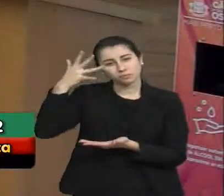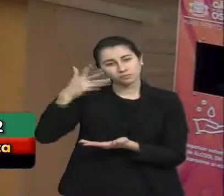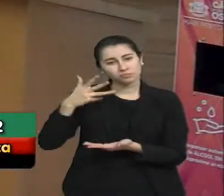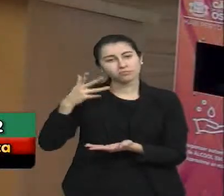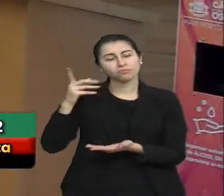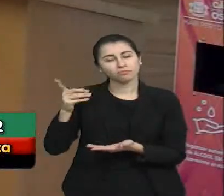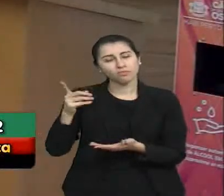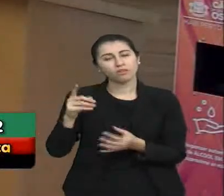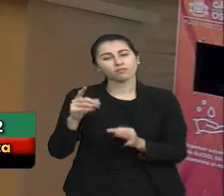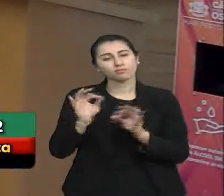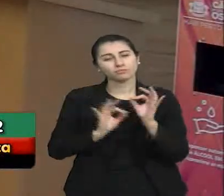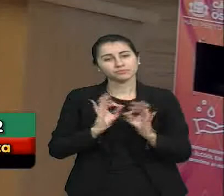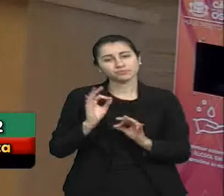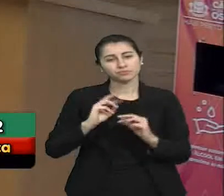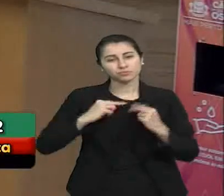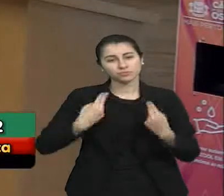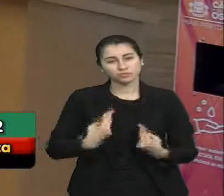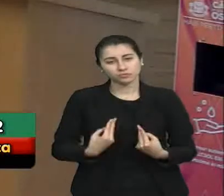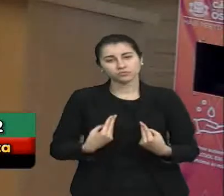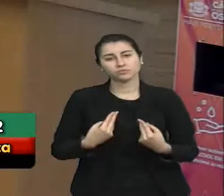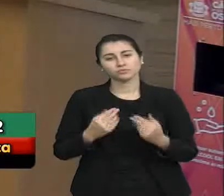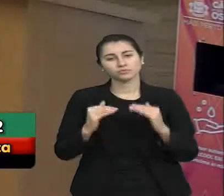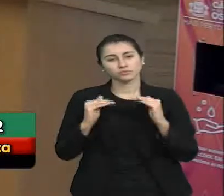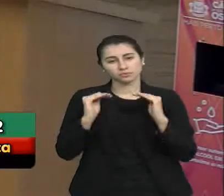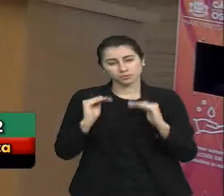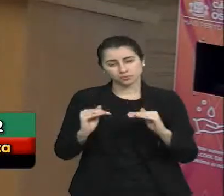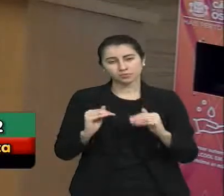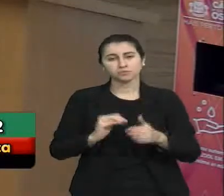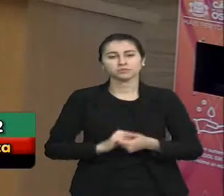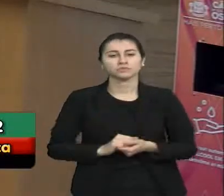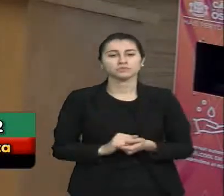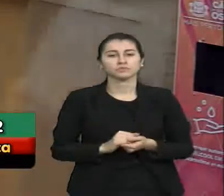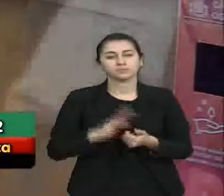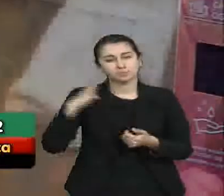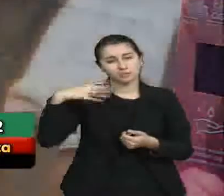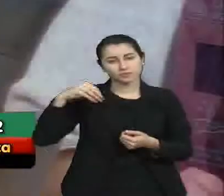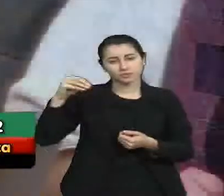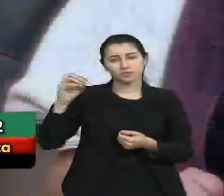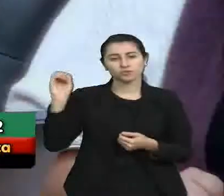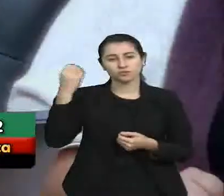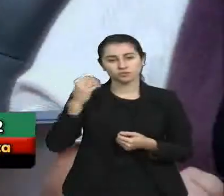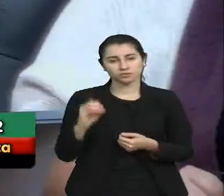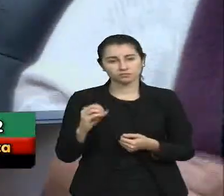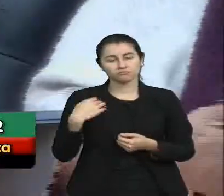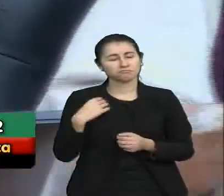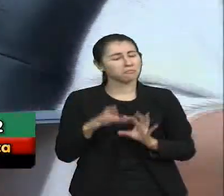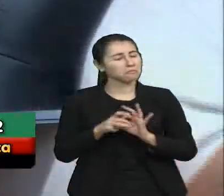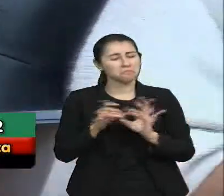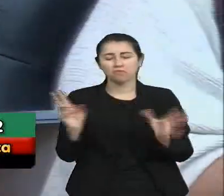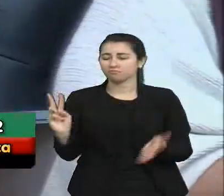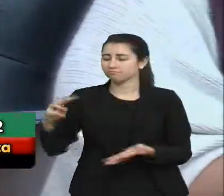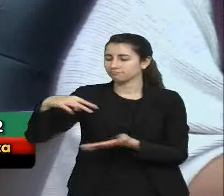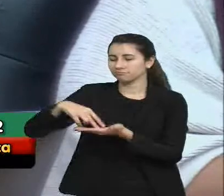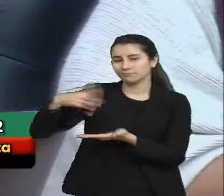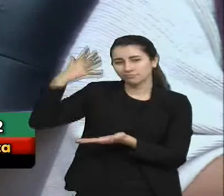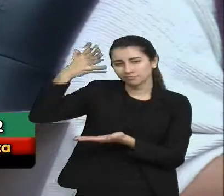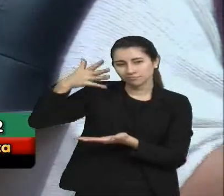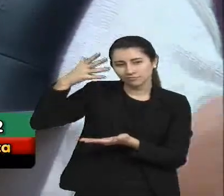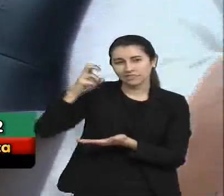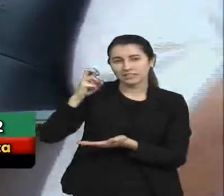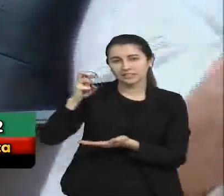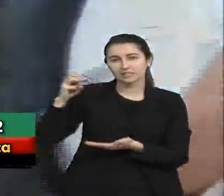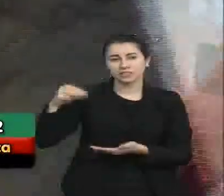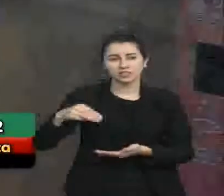Públicas da União das Sociedades Espíritas de Osasco, e coloco a tribuna à sua inteira disposição por 5 minutos.